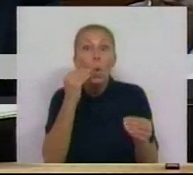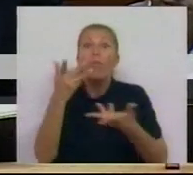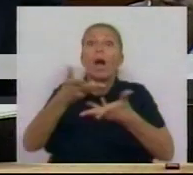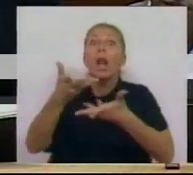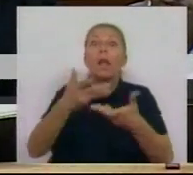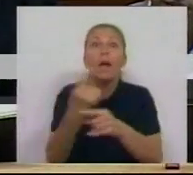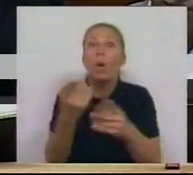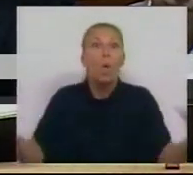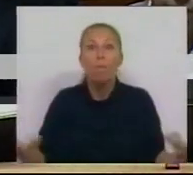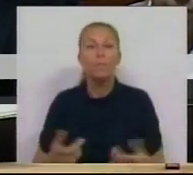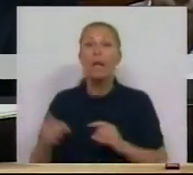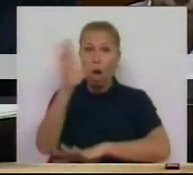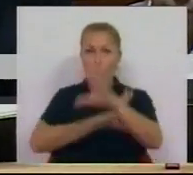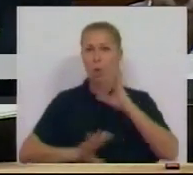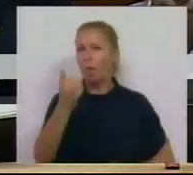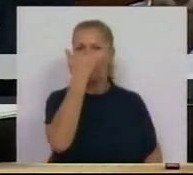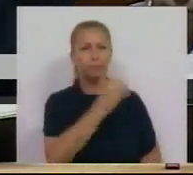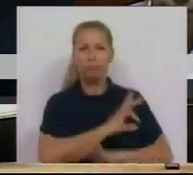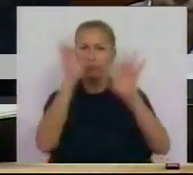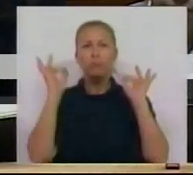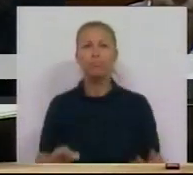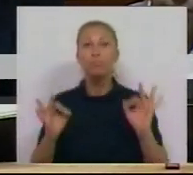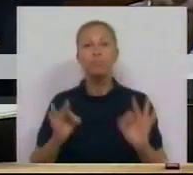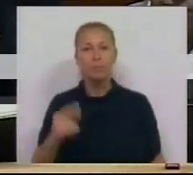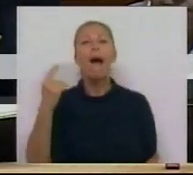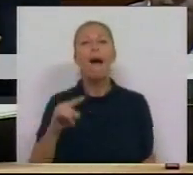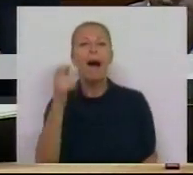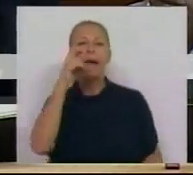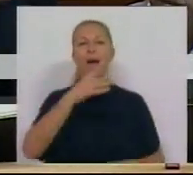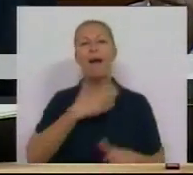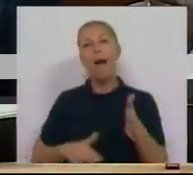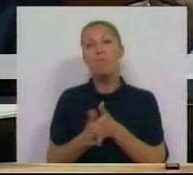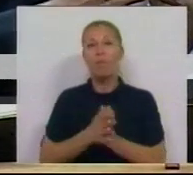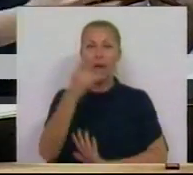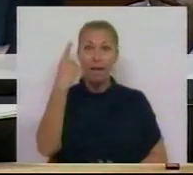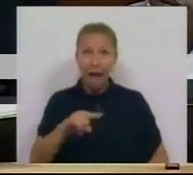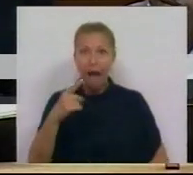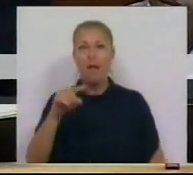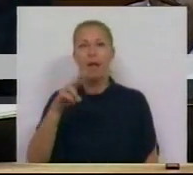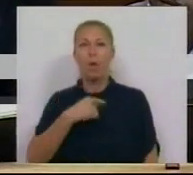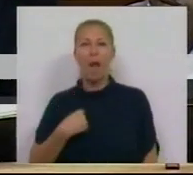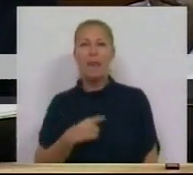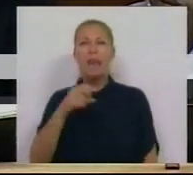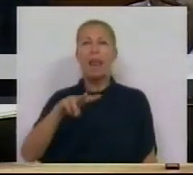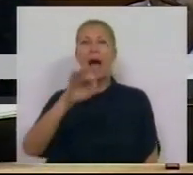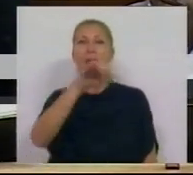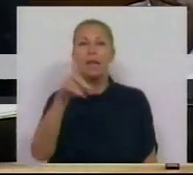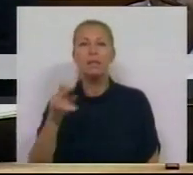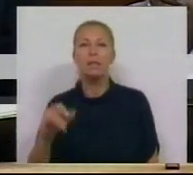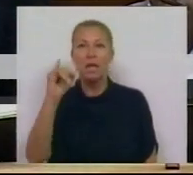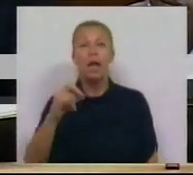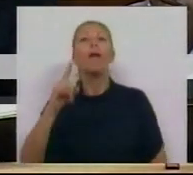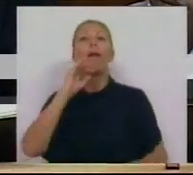Europa fracassou e há também quem se alimente disso. Há nazis na Grécia, há extrema-direita em França, há extrema-direita